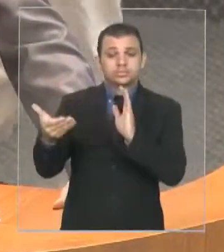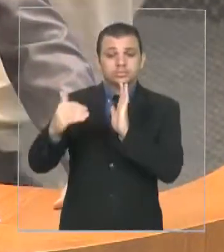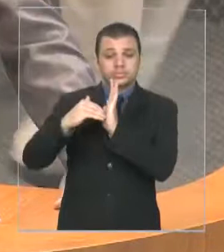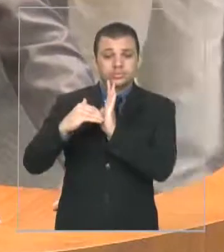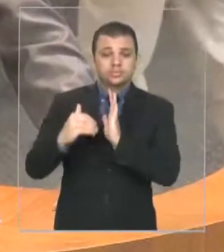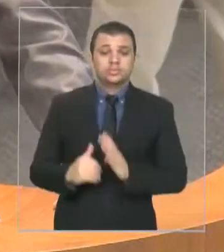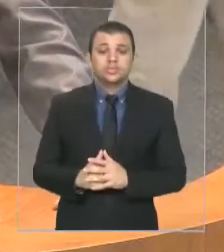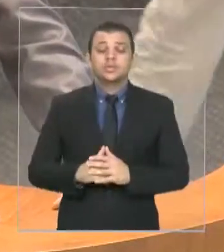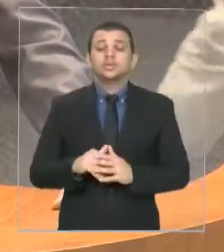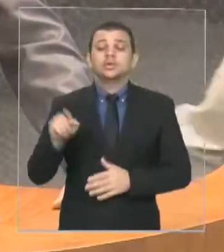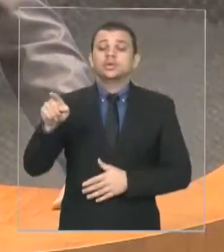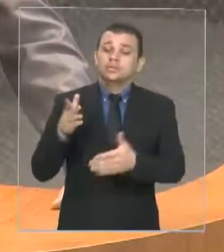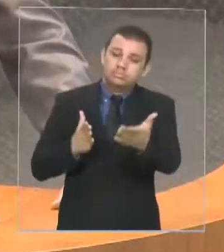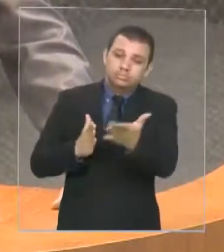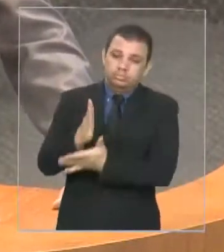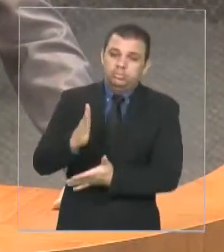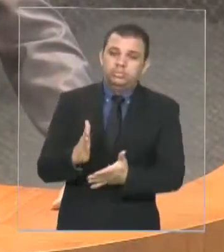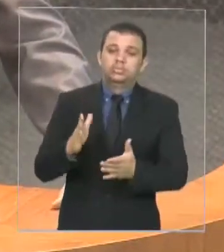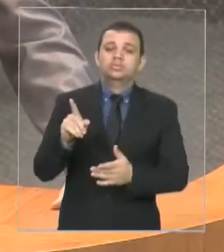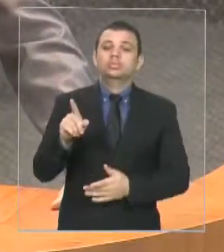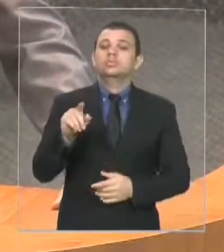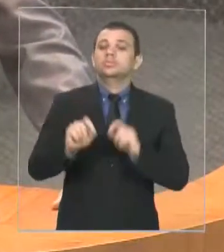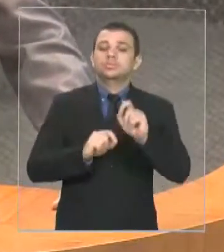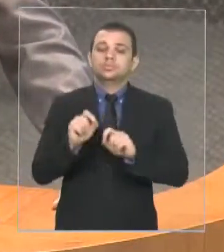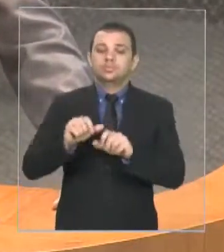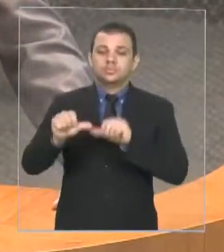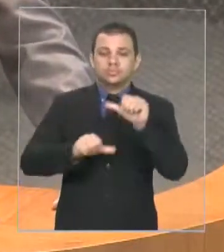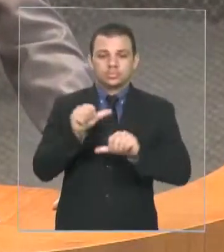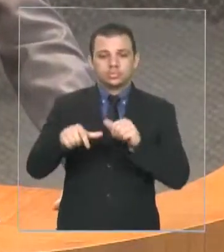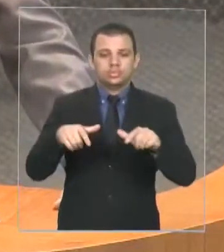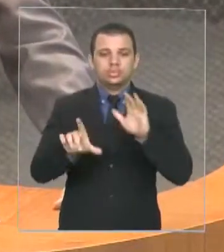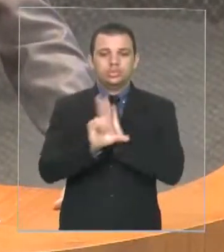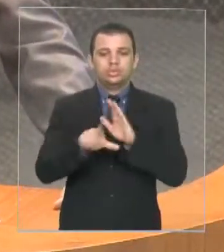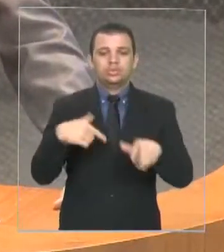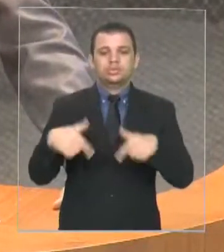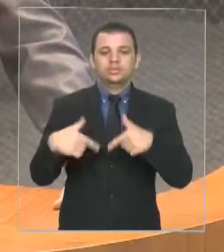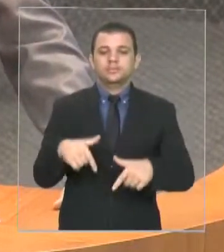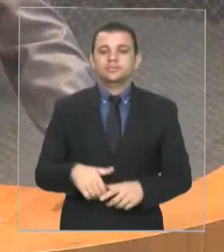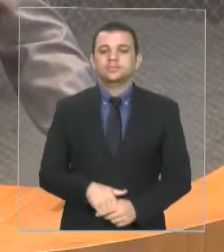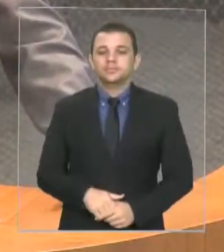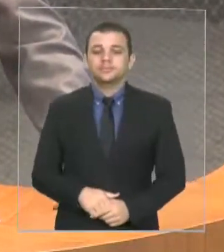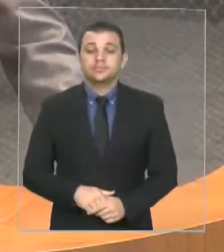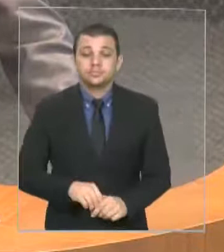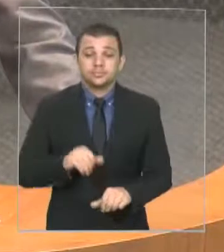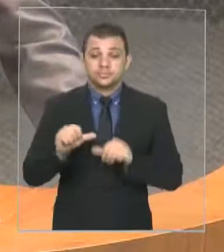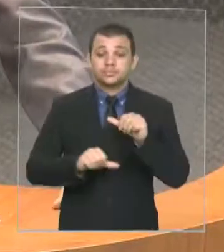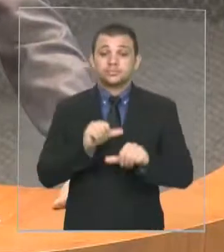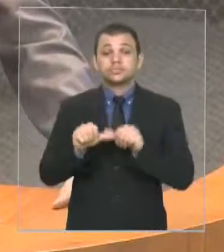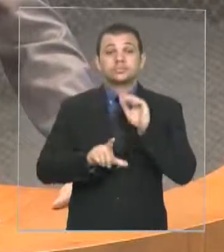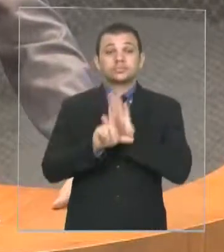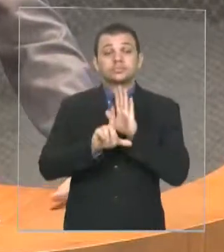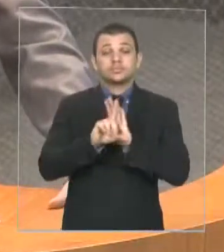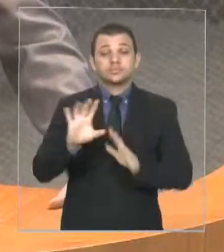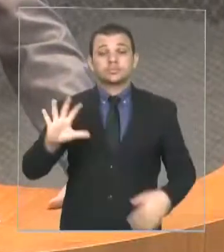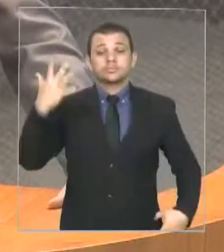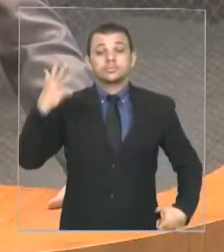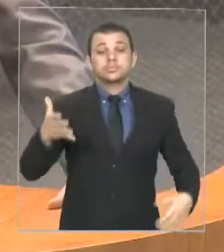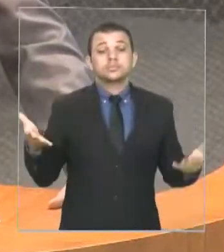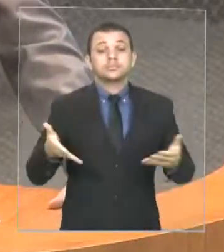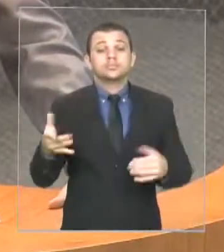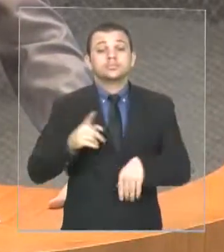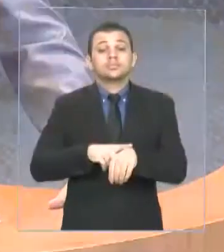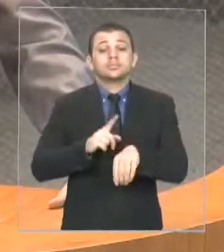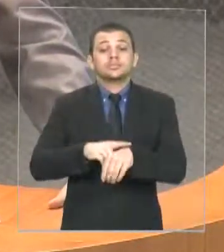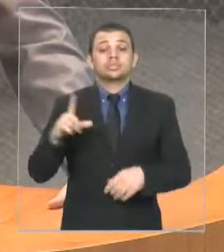reforma trabalhista. Uma reforma que acontece no meio de uma crise sem